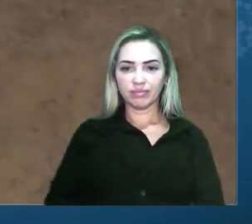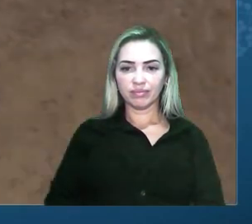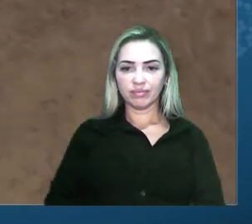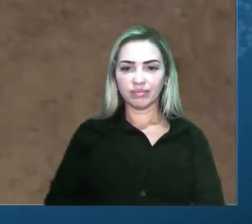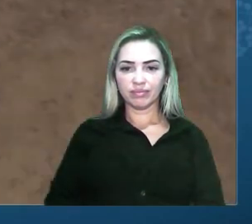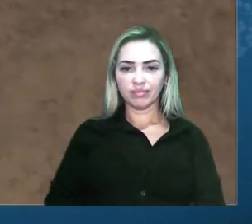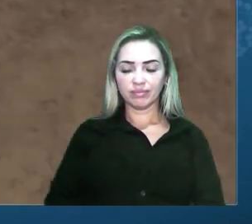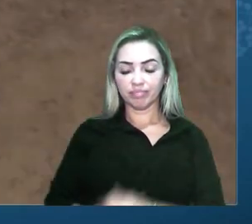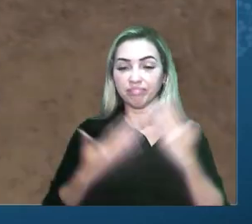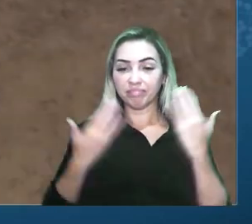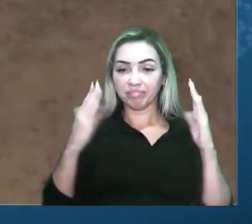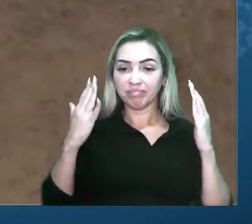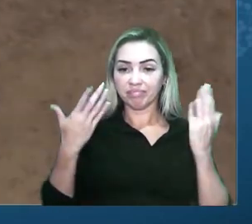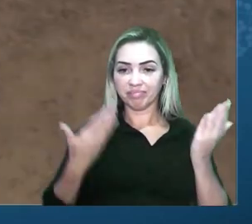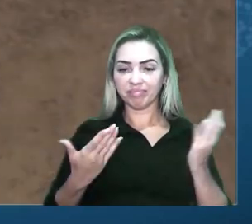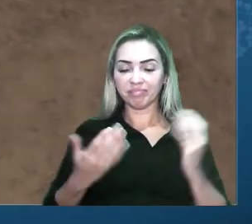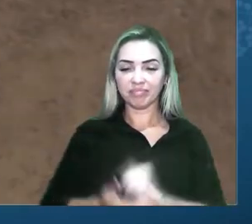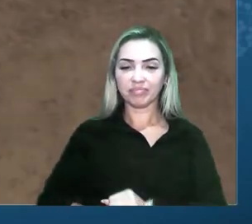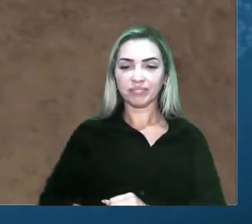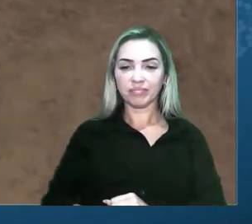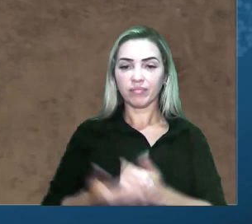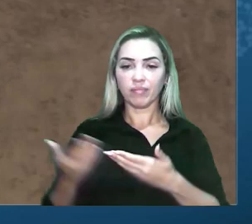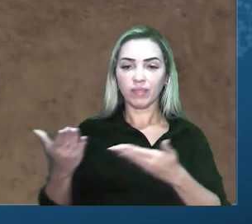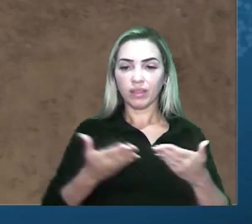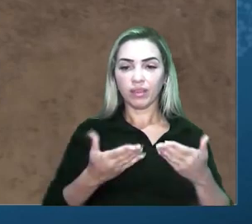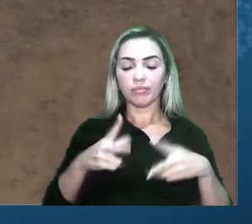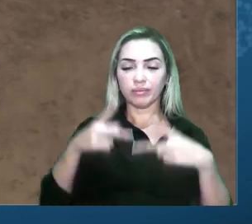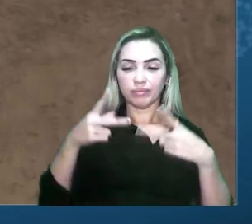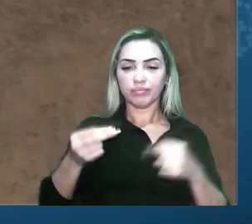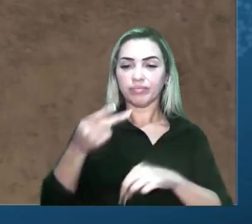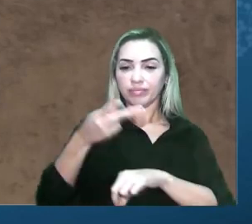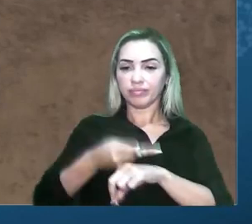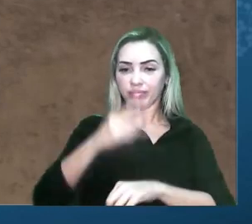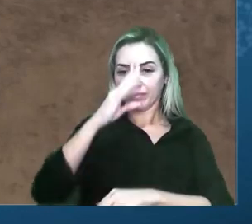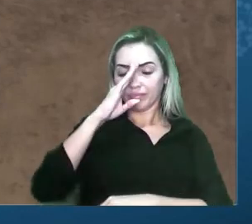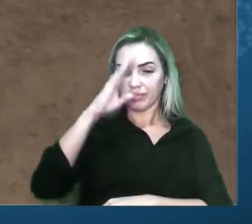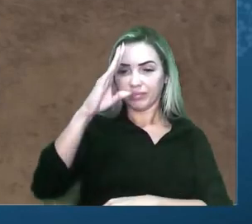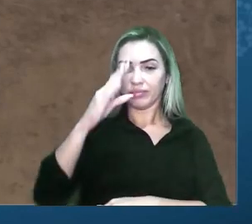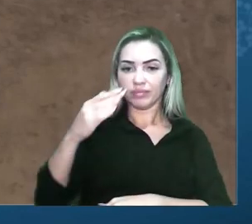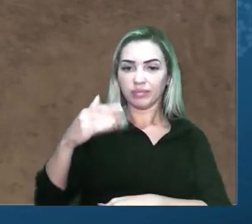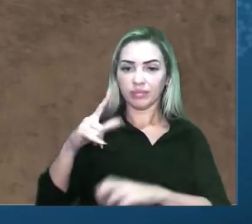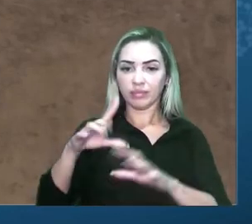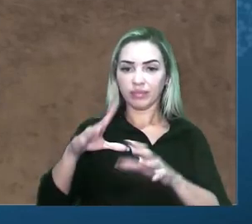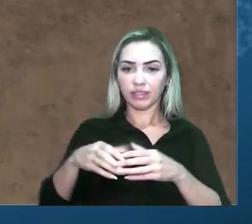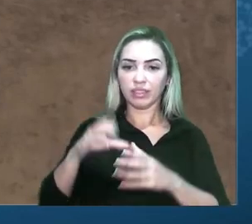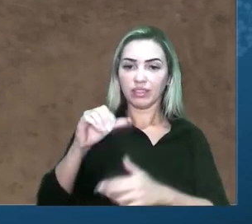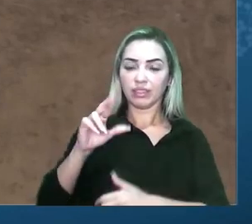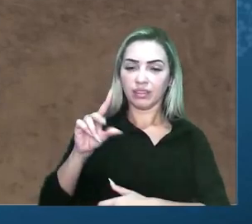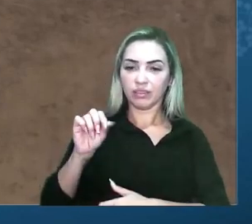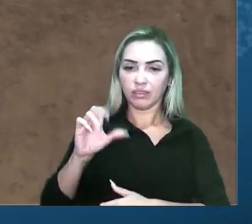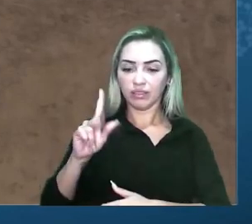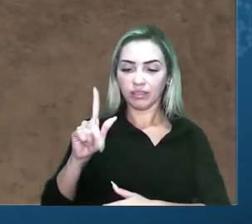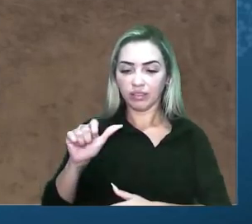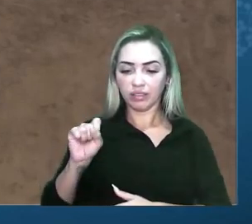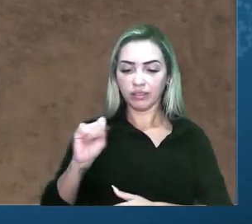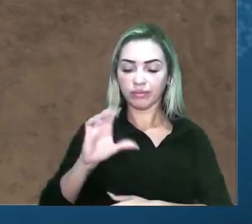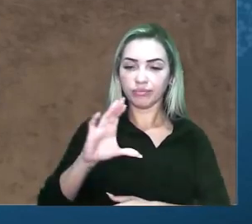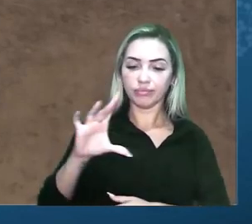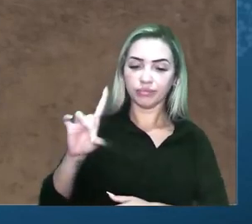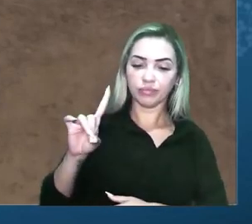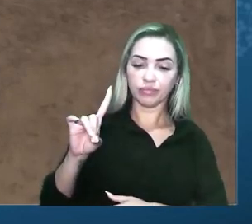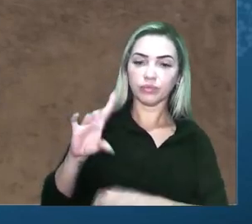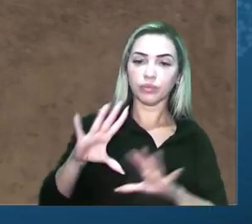Parabéns. Convidamos para a entrega do prêmio principal, categoria Carlos Chagas, o coordenador da